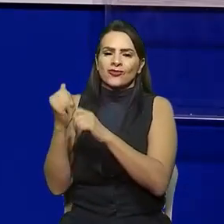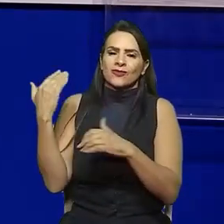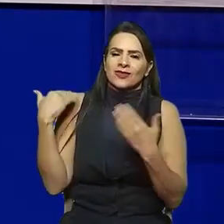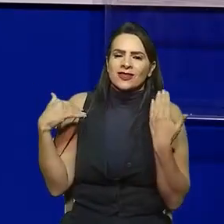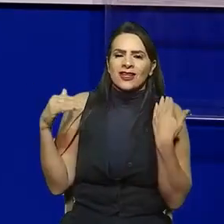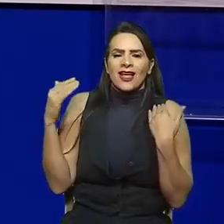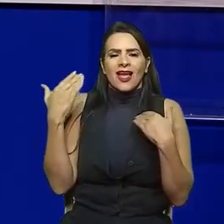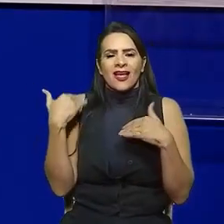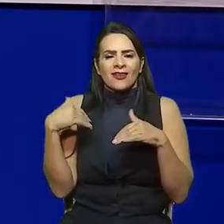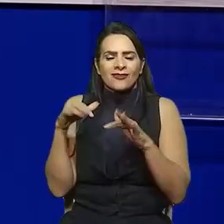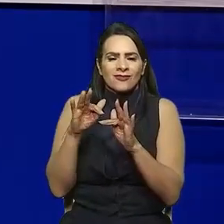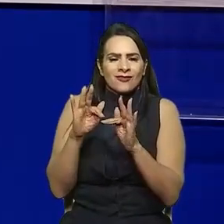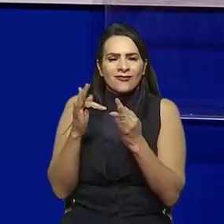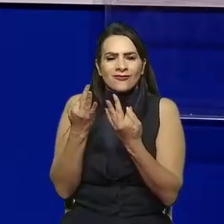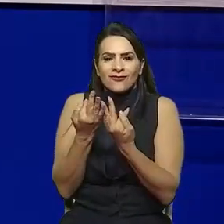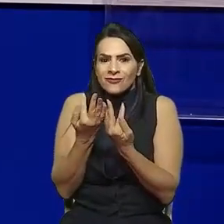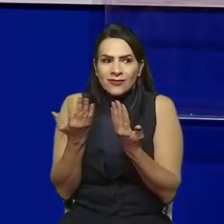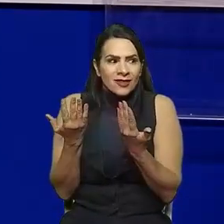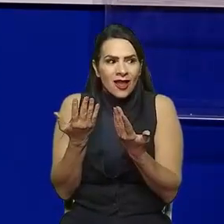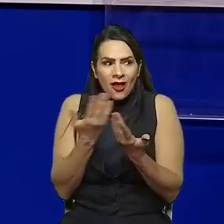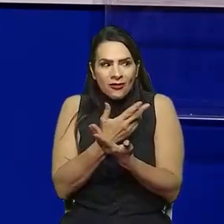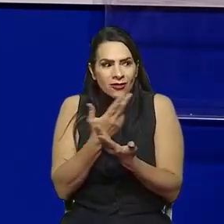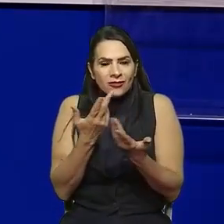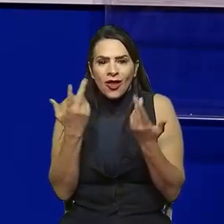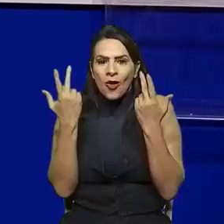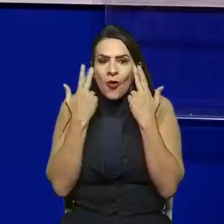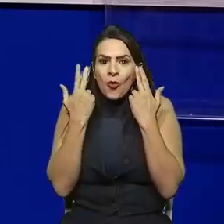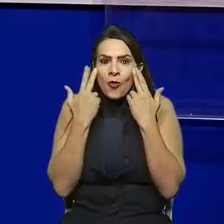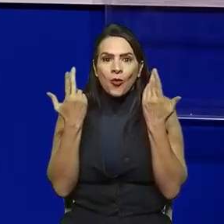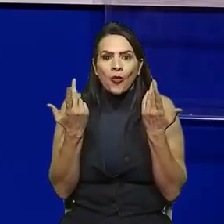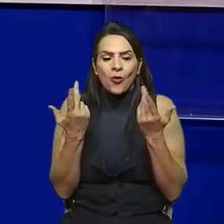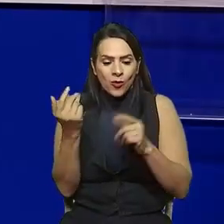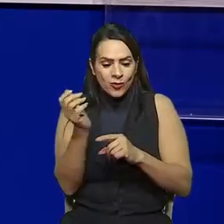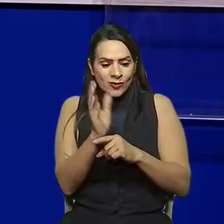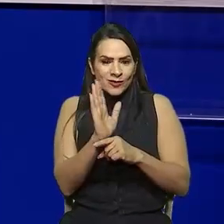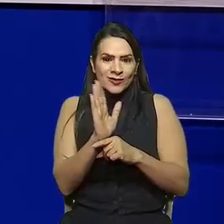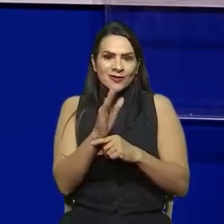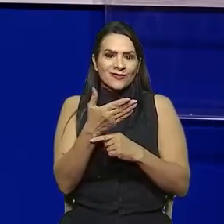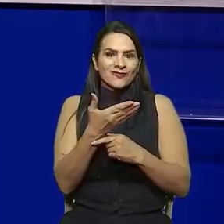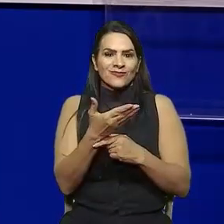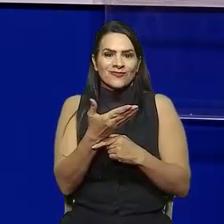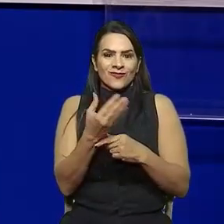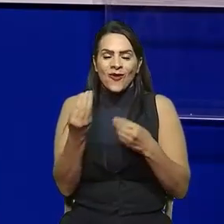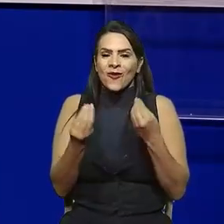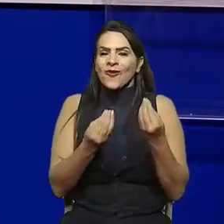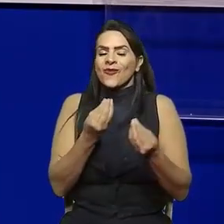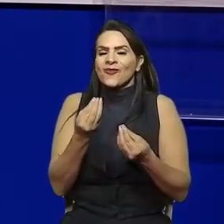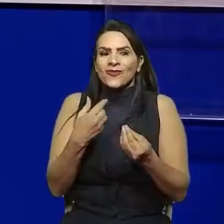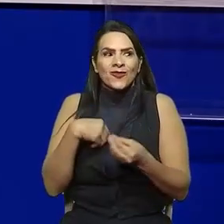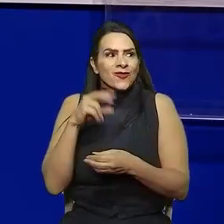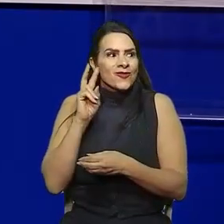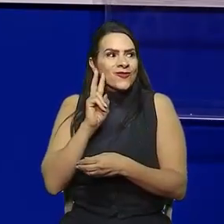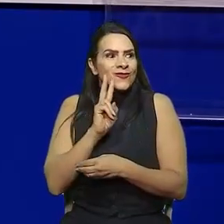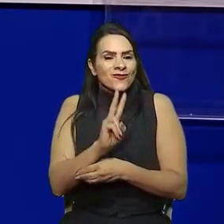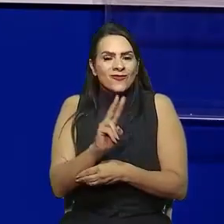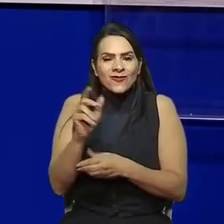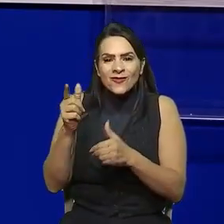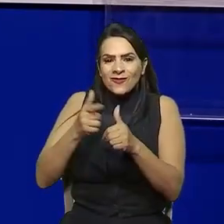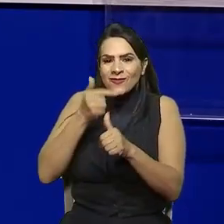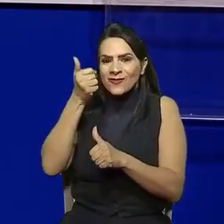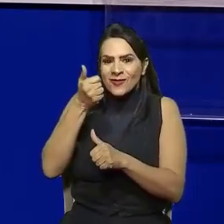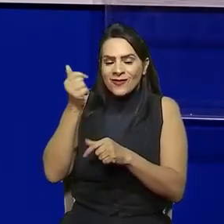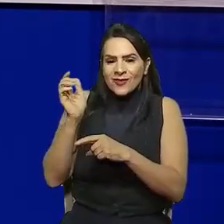ver algo que não se vê em todos os lugares, né? O cinema, né? A maneira como o cinema, eu vi o cinema pela primeira